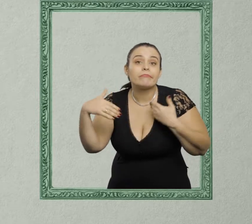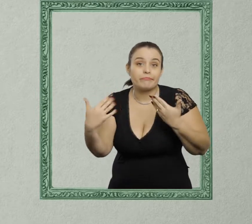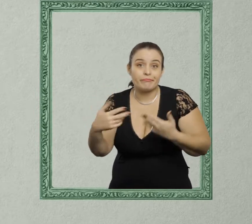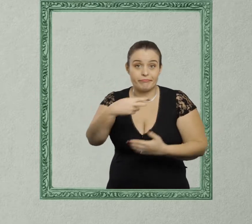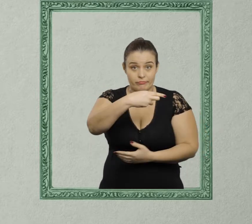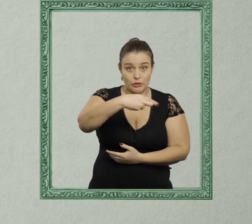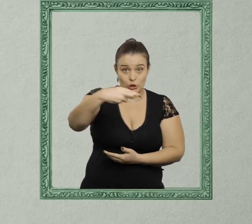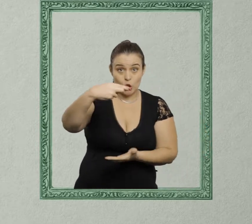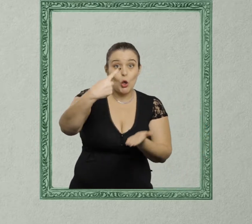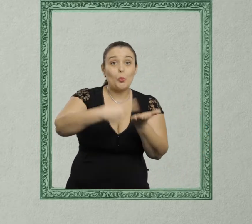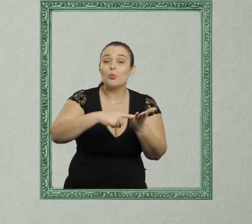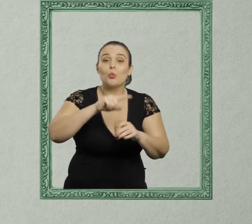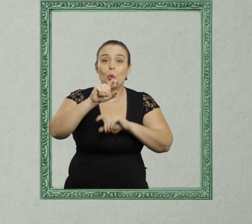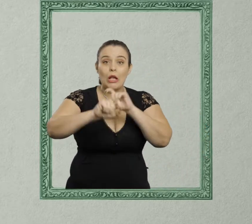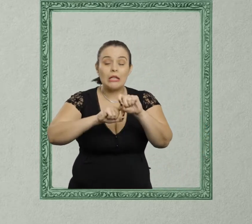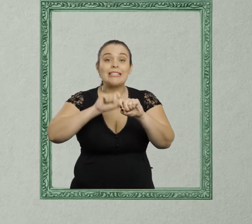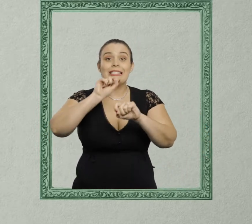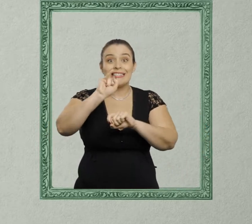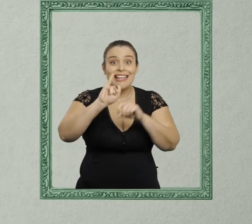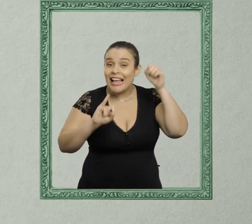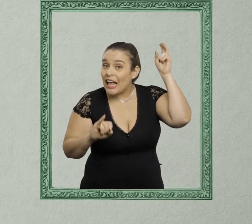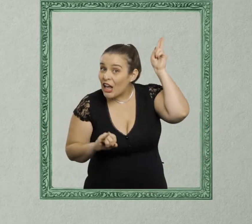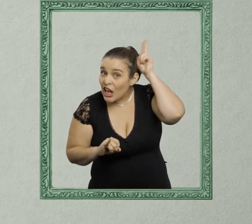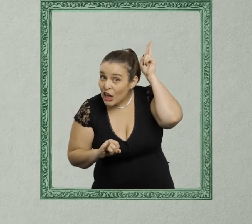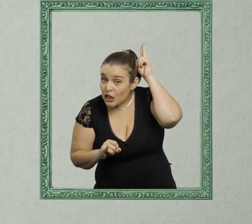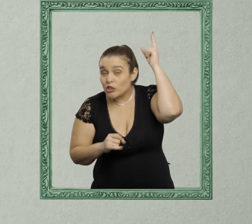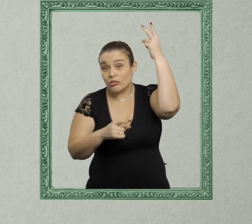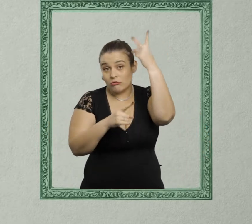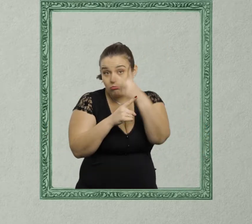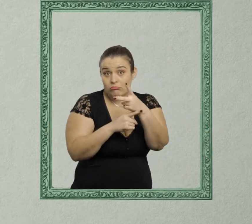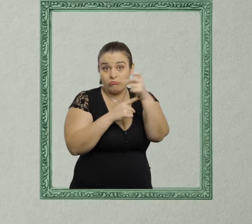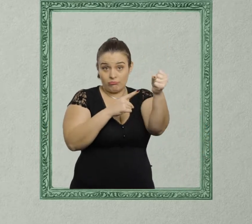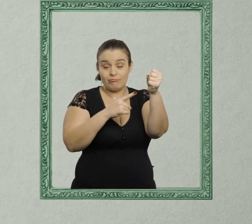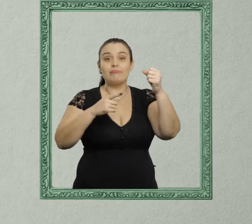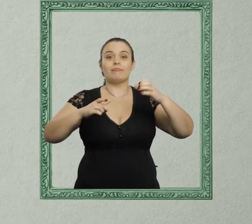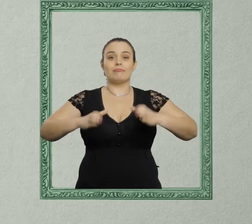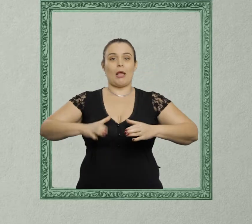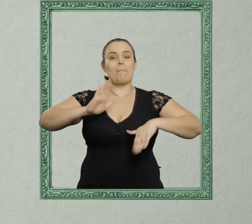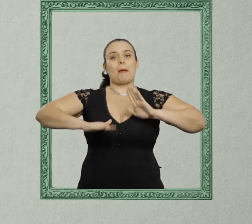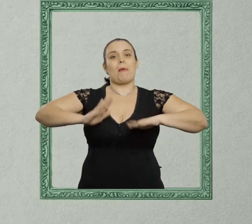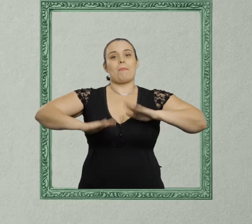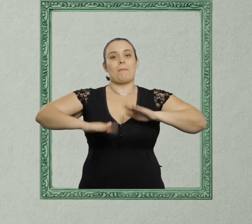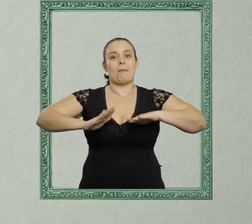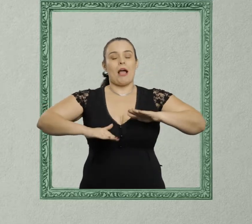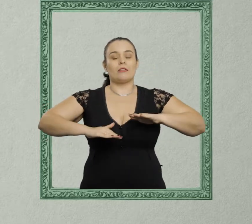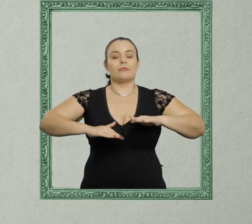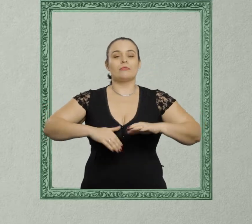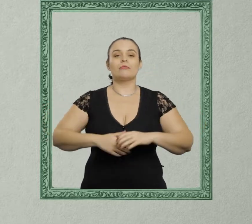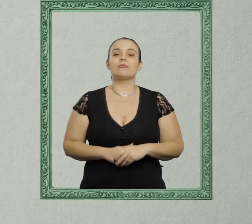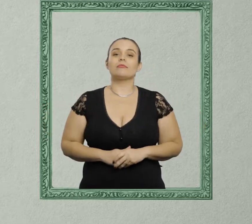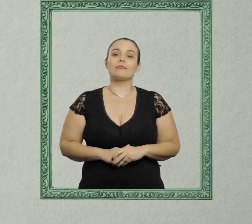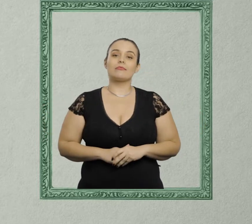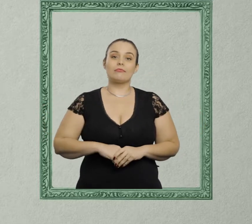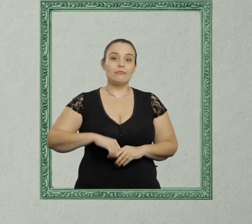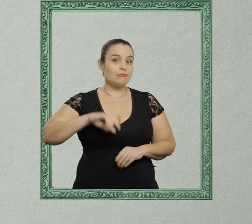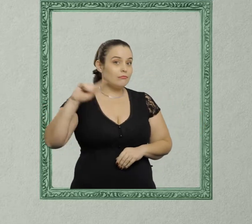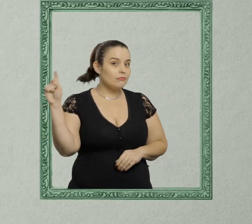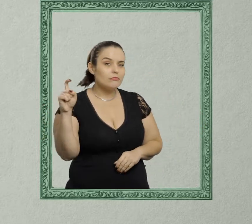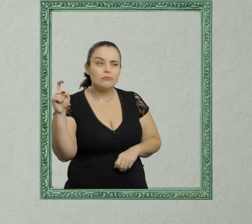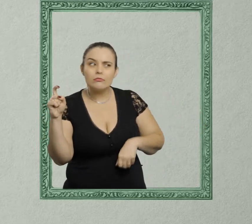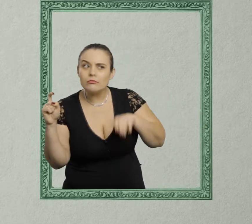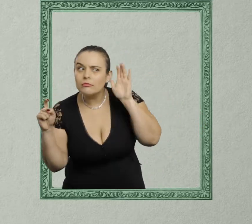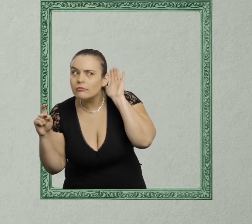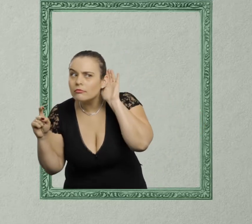disse que tinham combinado com os índios. Se eles vencessem a luta, eles tocariam os tambores. Capitão